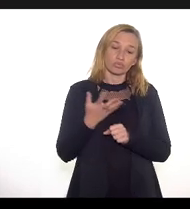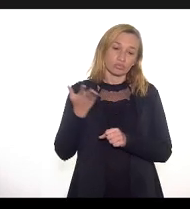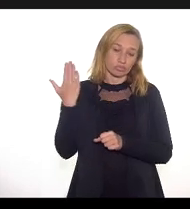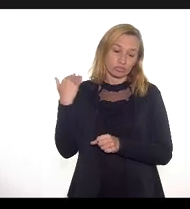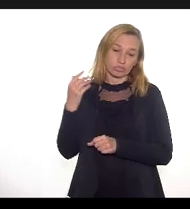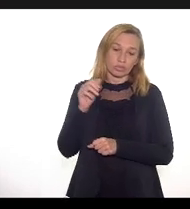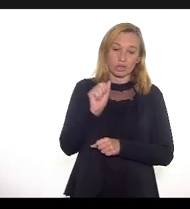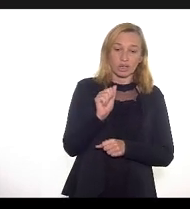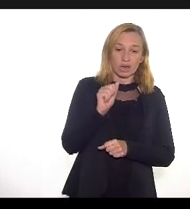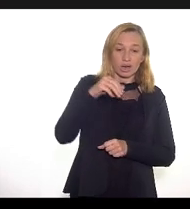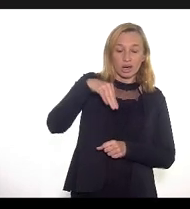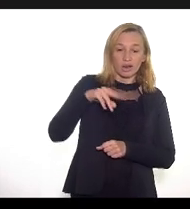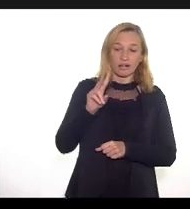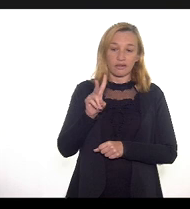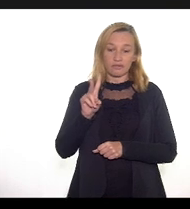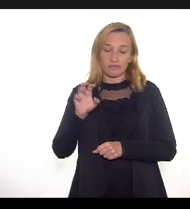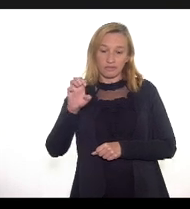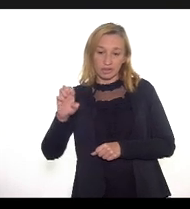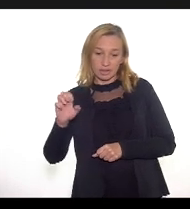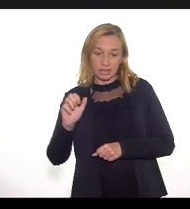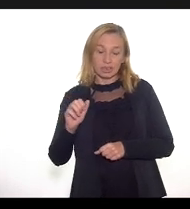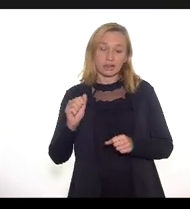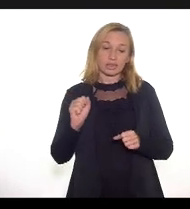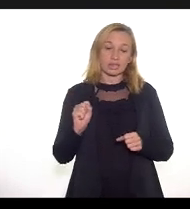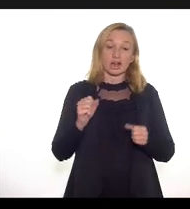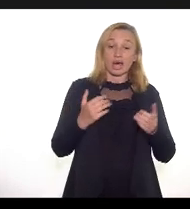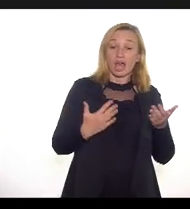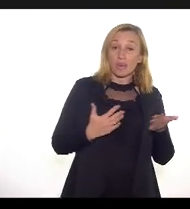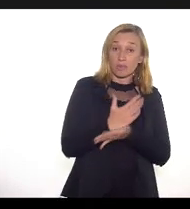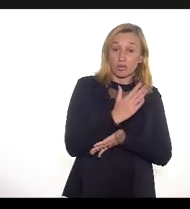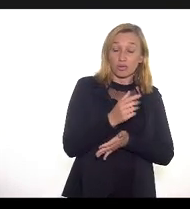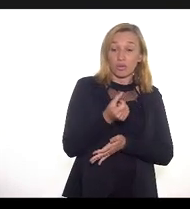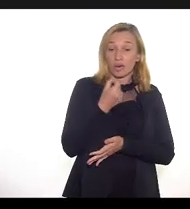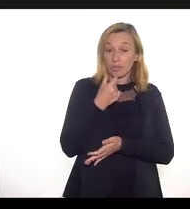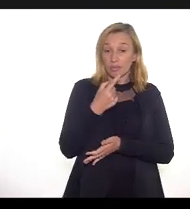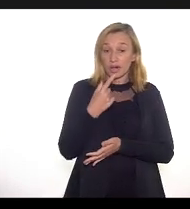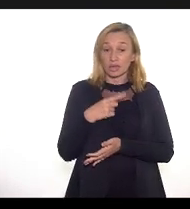Anvisa aprovou medicamentos no nosso país,